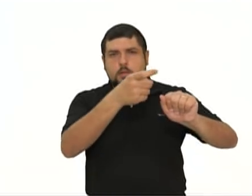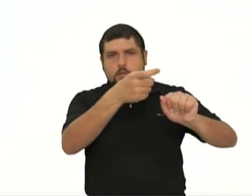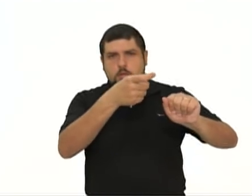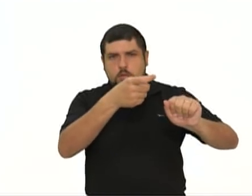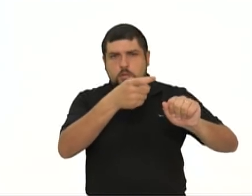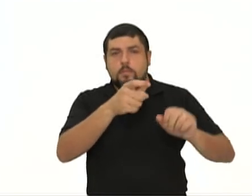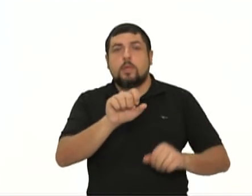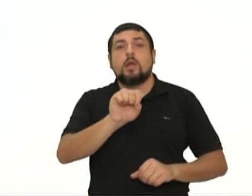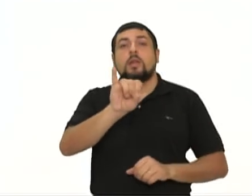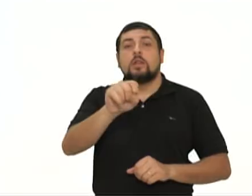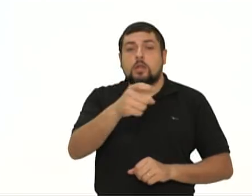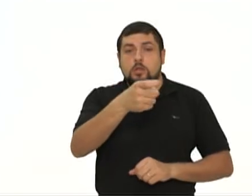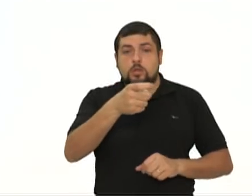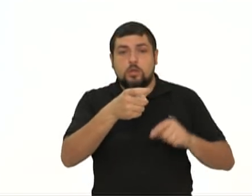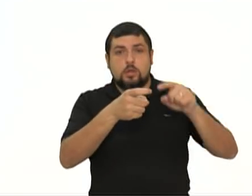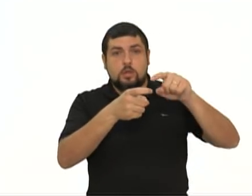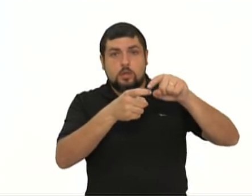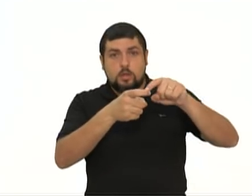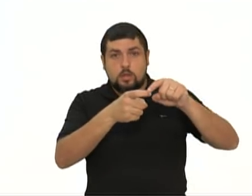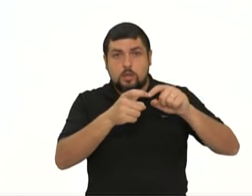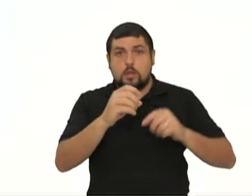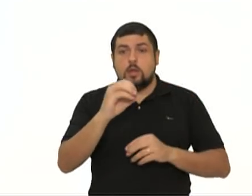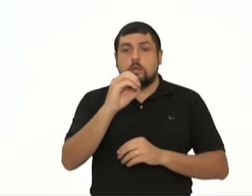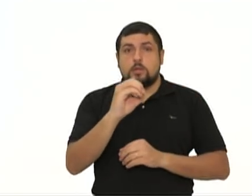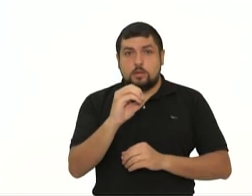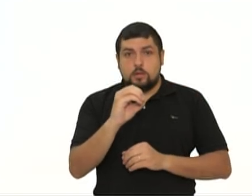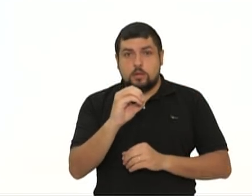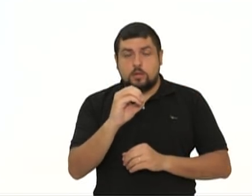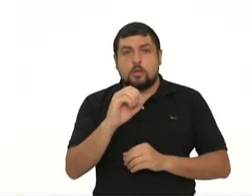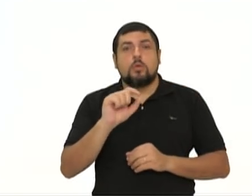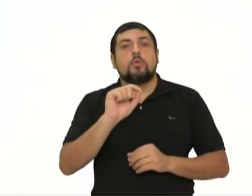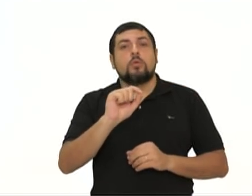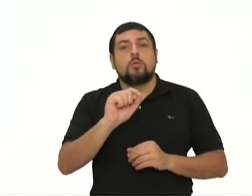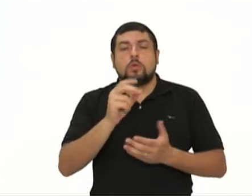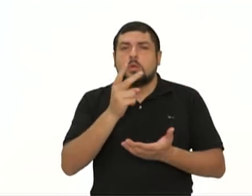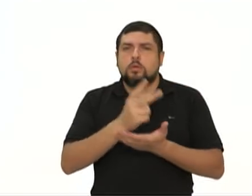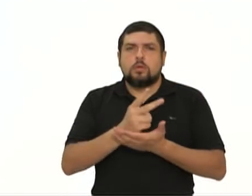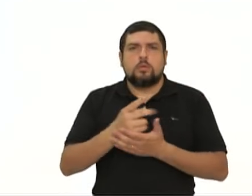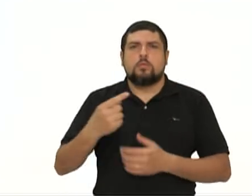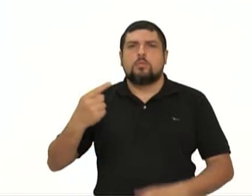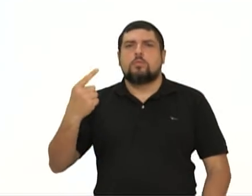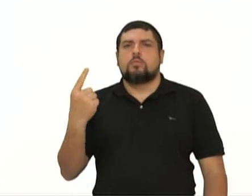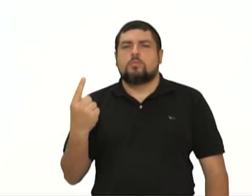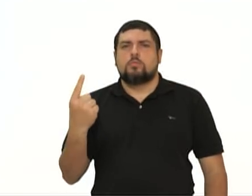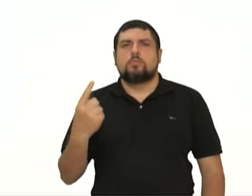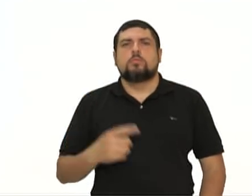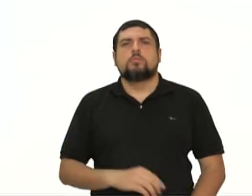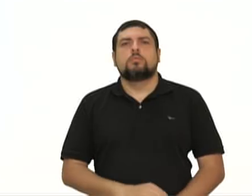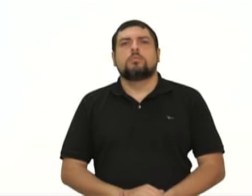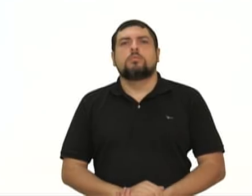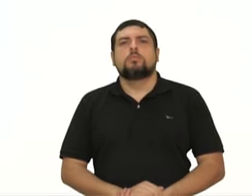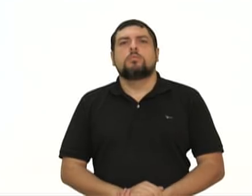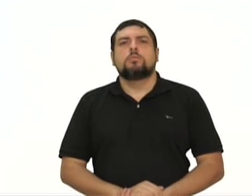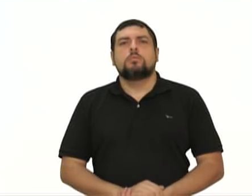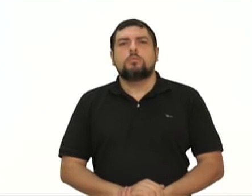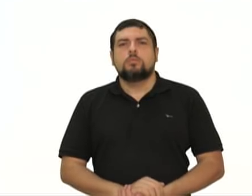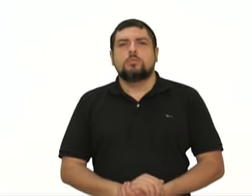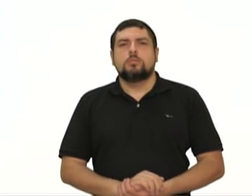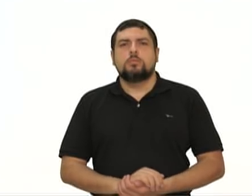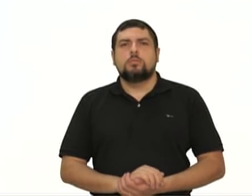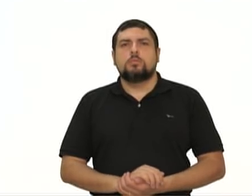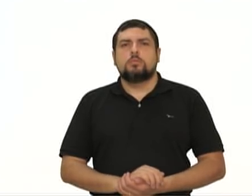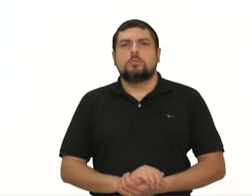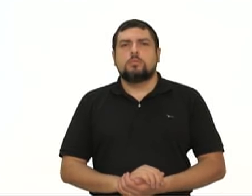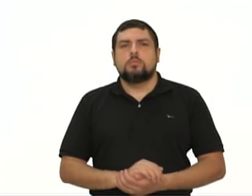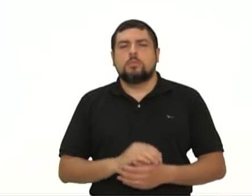x for 0, a função sempre vai dar 1. Então, repare aqui,